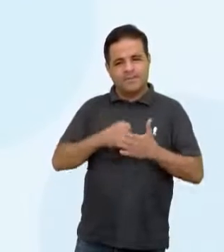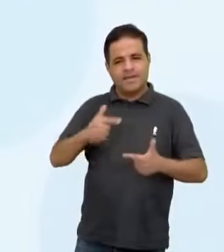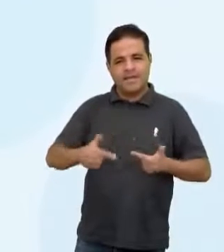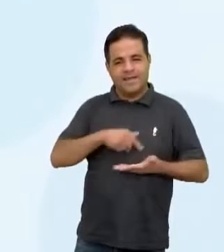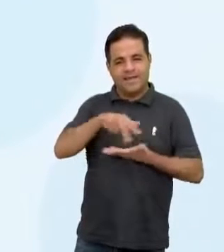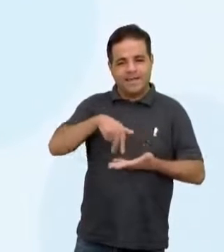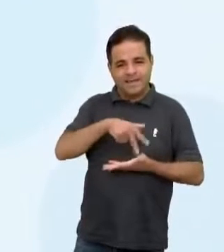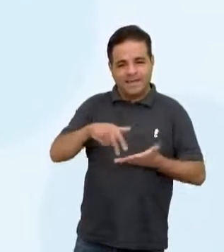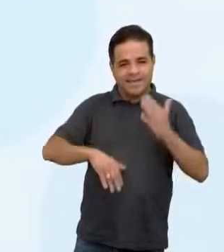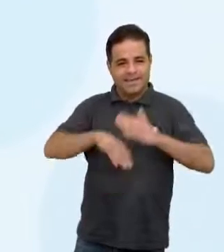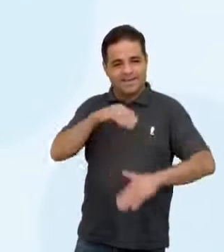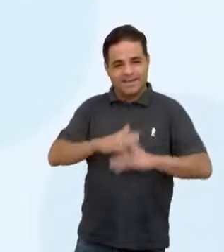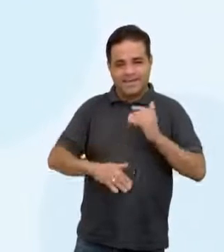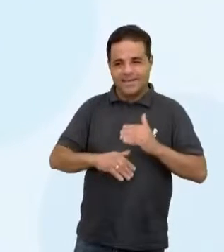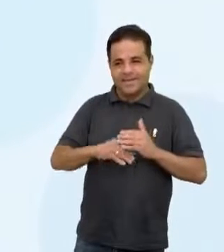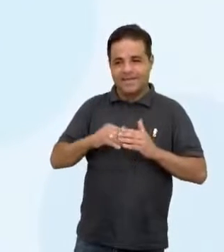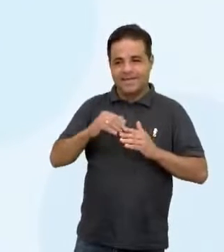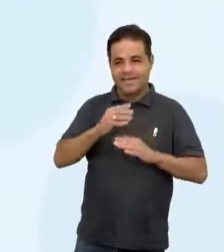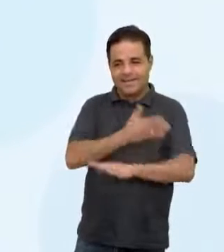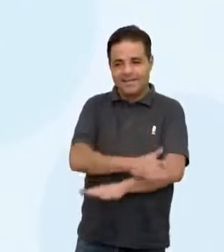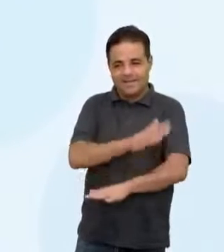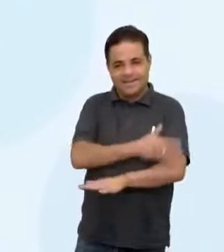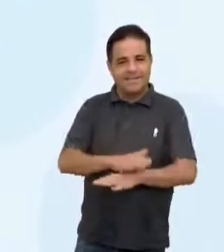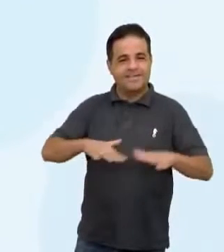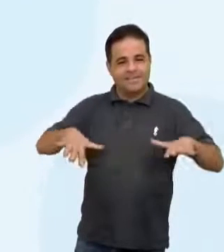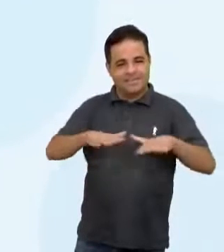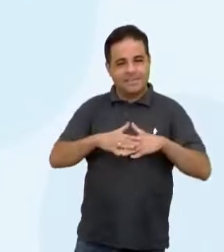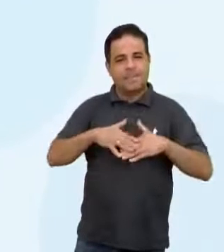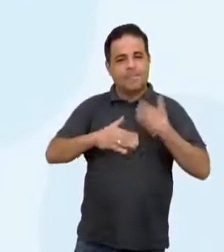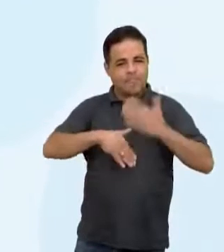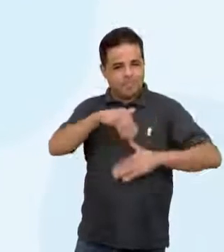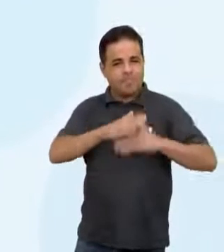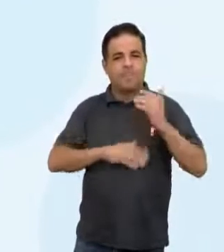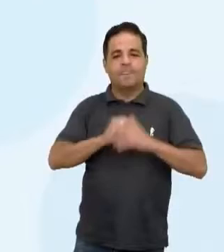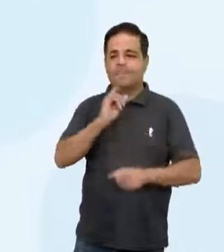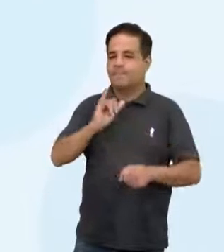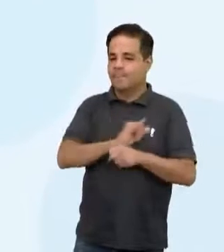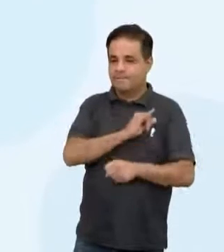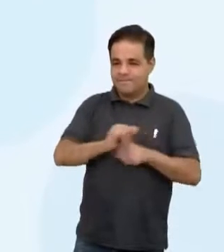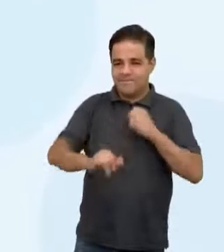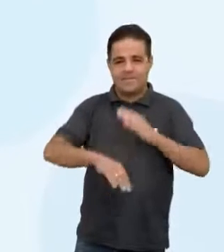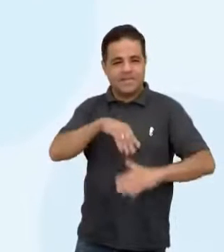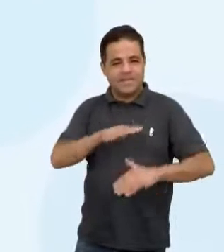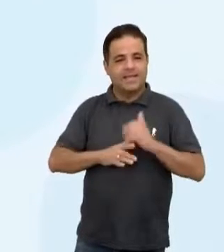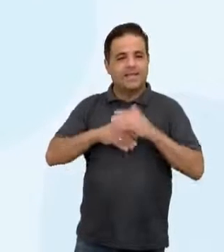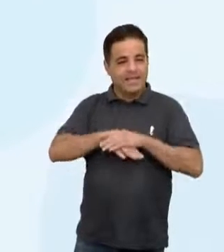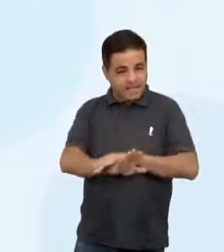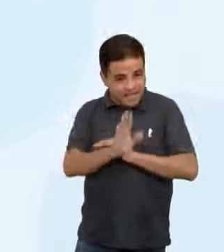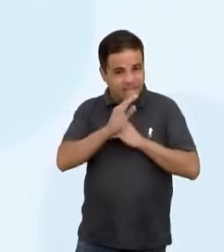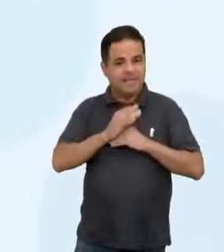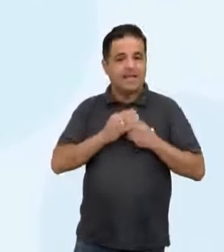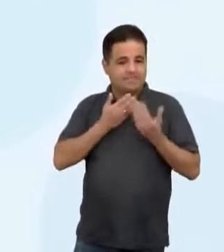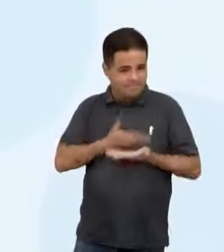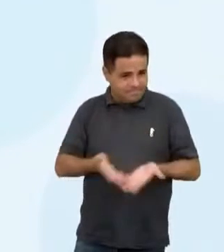físicos realizados durante a infância e adolescência como importante estratégia para o ato de educar.